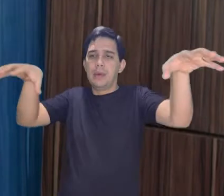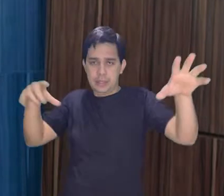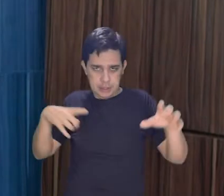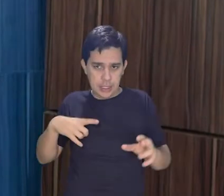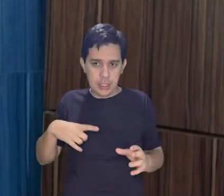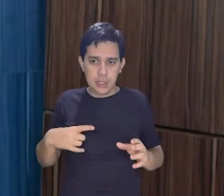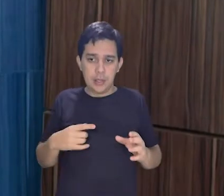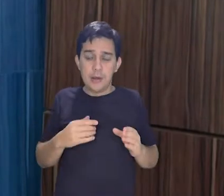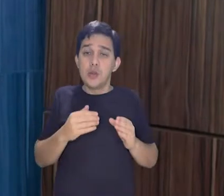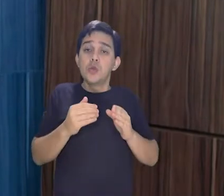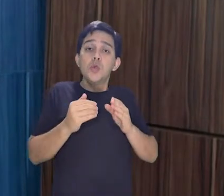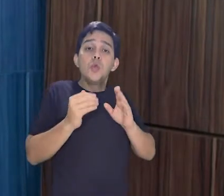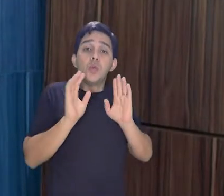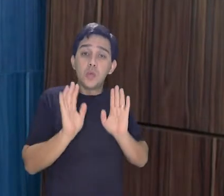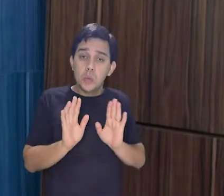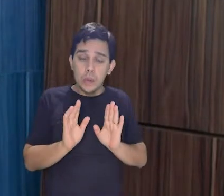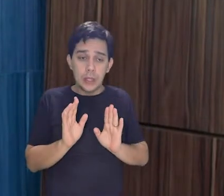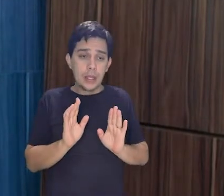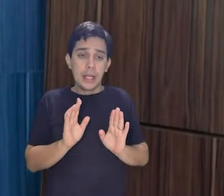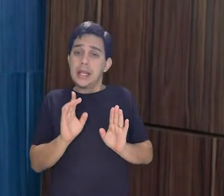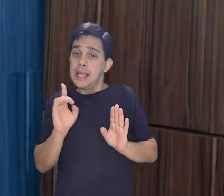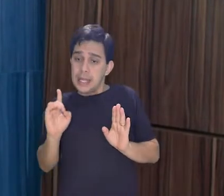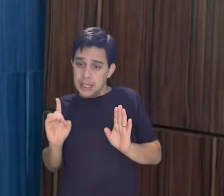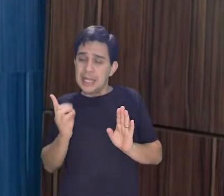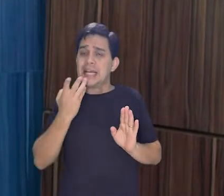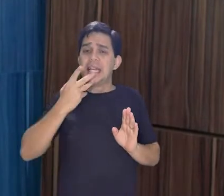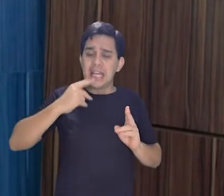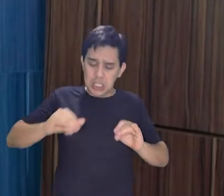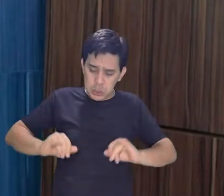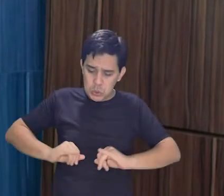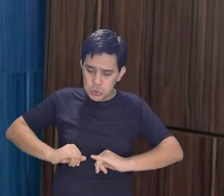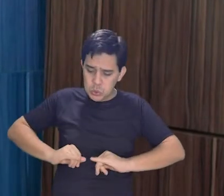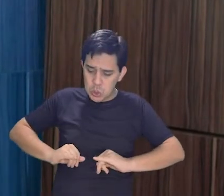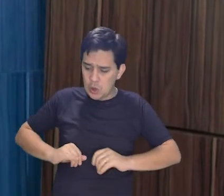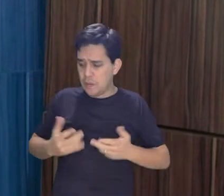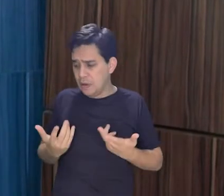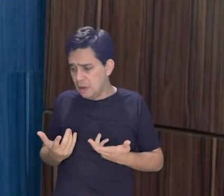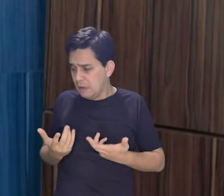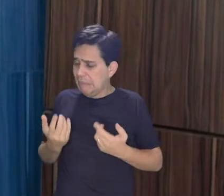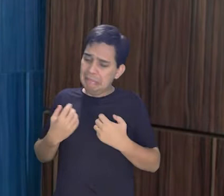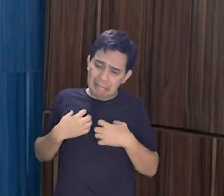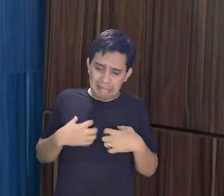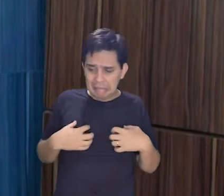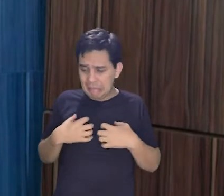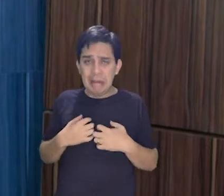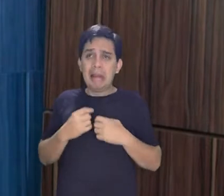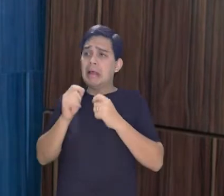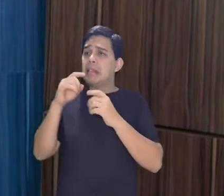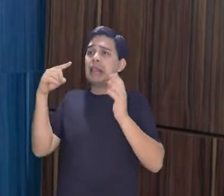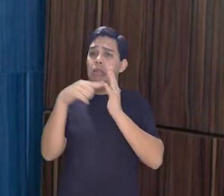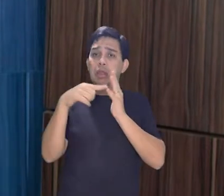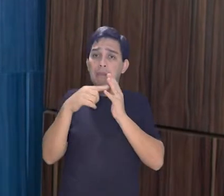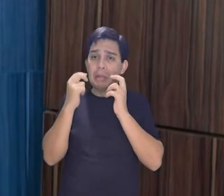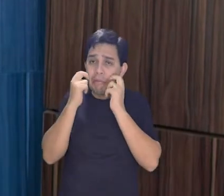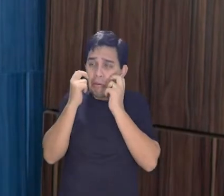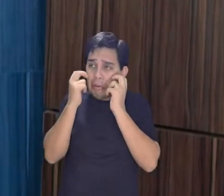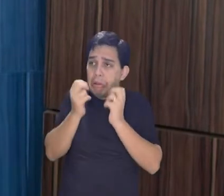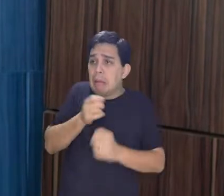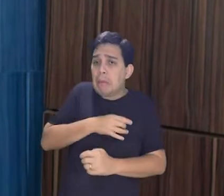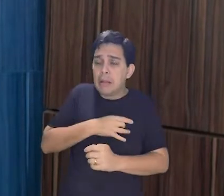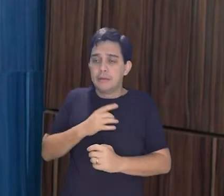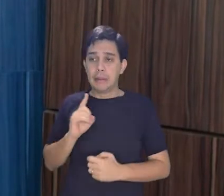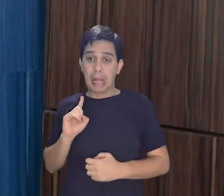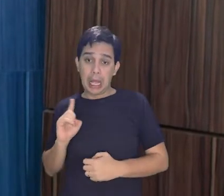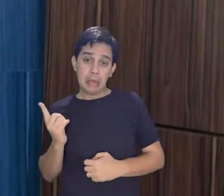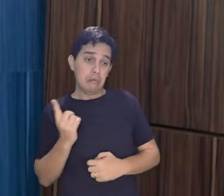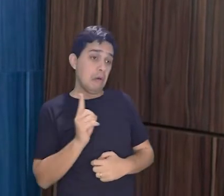para que quem está fazendo esse momento de entrevista compreenda a dinâmica dos fatos e possa oferecer a proteção necessária, encaminhamentos